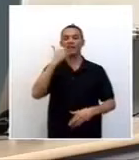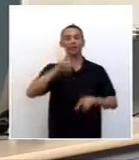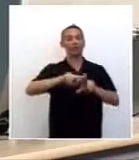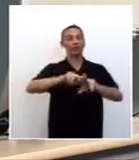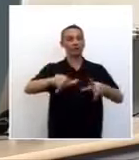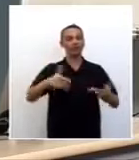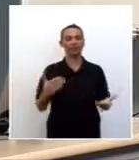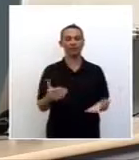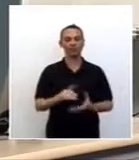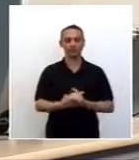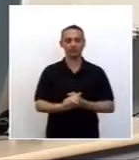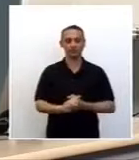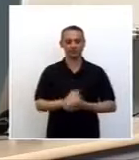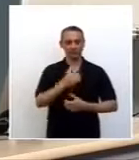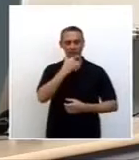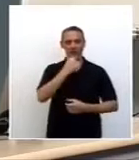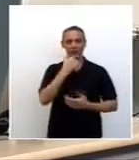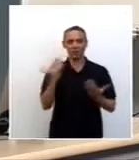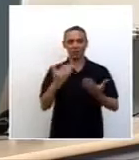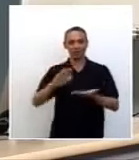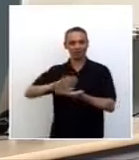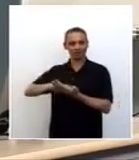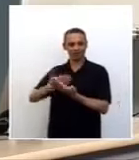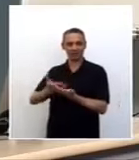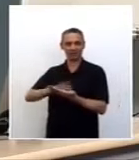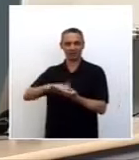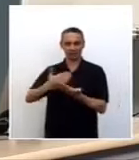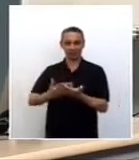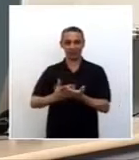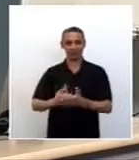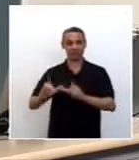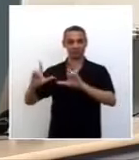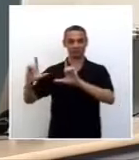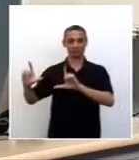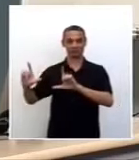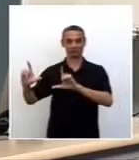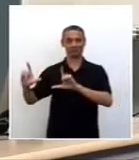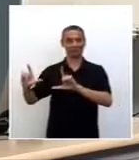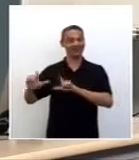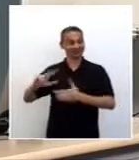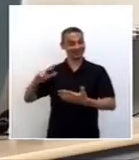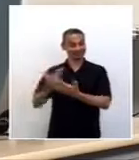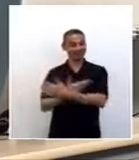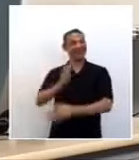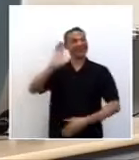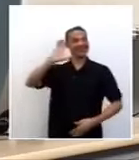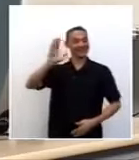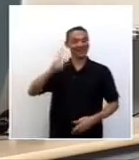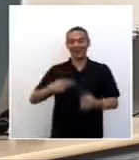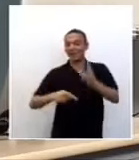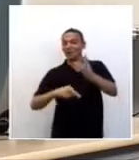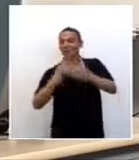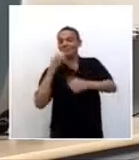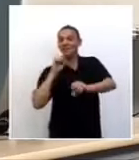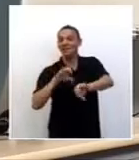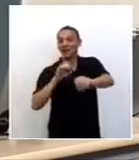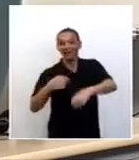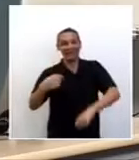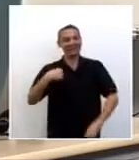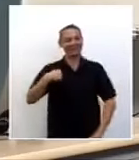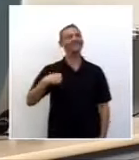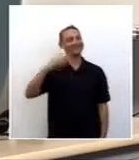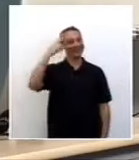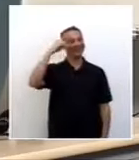o rapaz tá lindo na telinha ali embaixo inclusive esse rapaz que tá aí eu já deixei ele Numa Fria na minha primeira aula eu